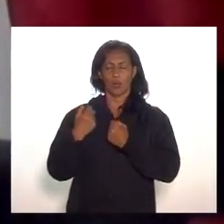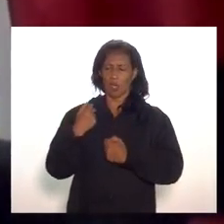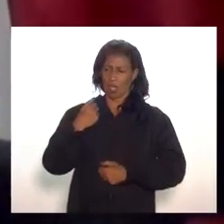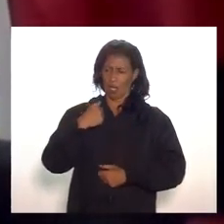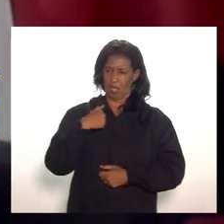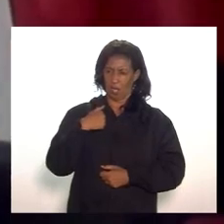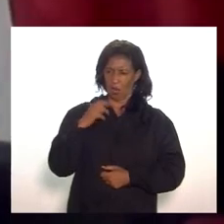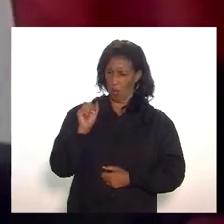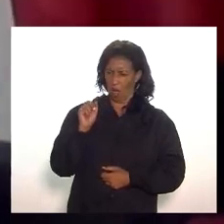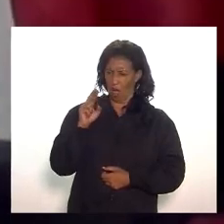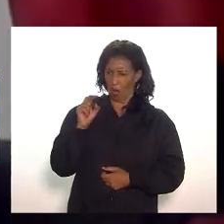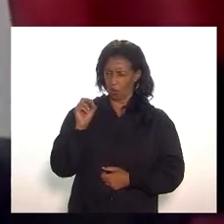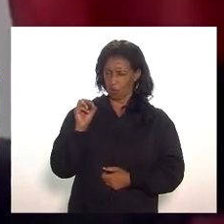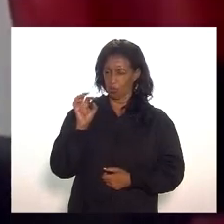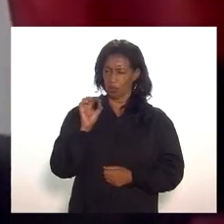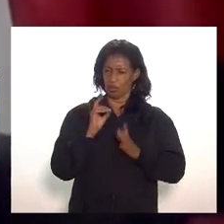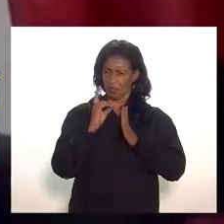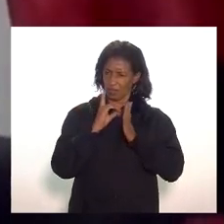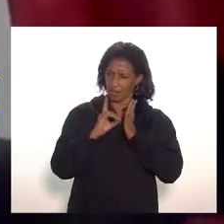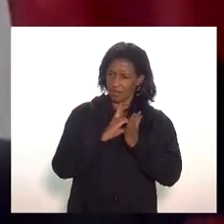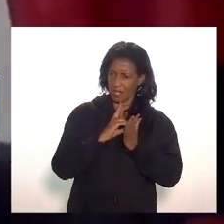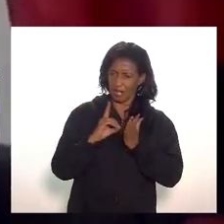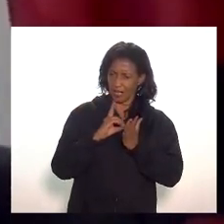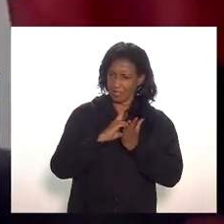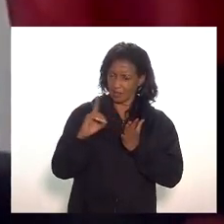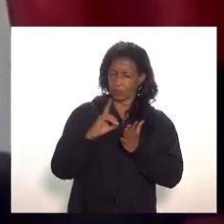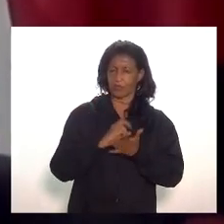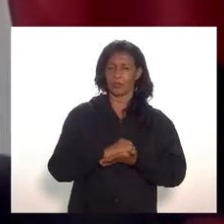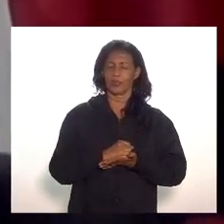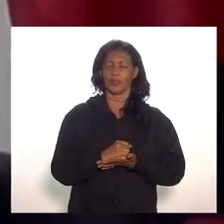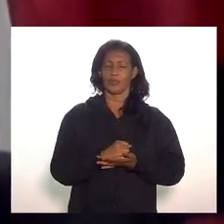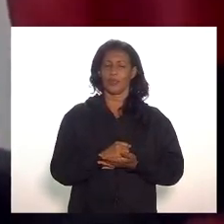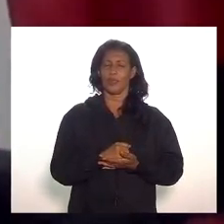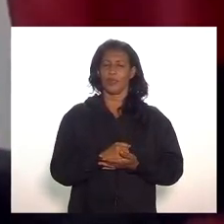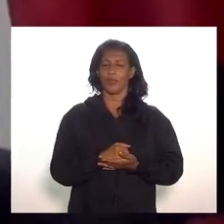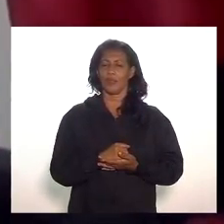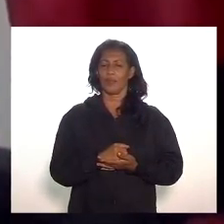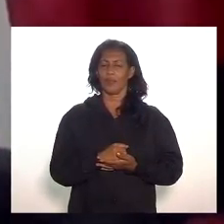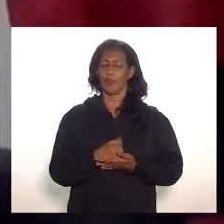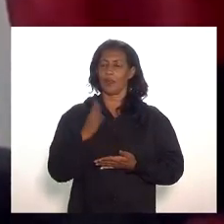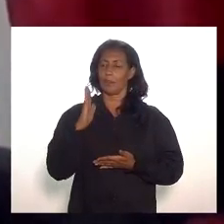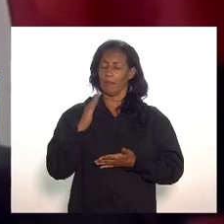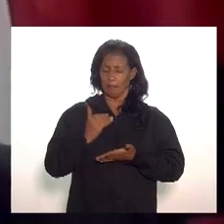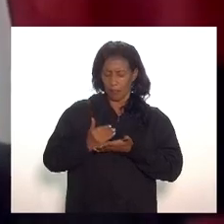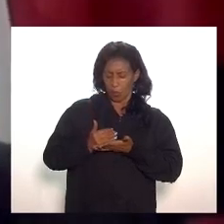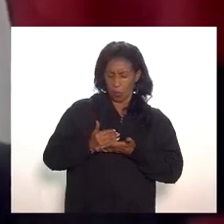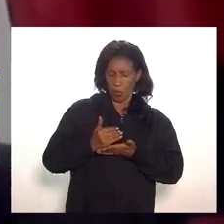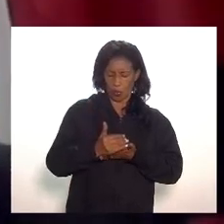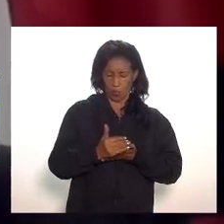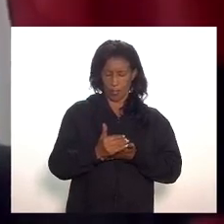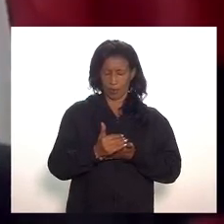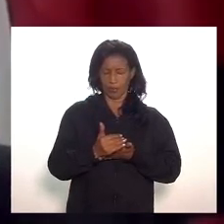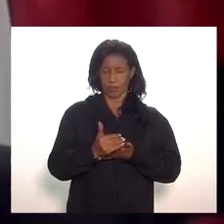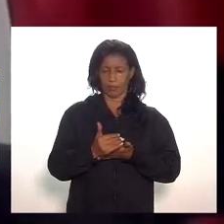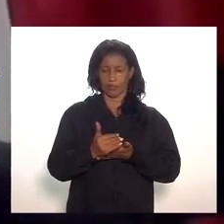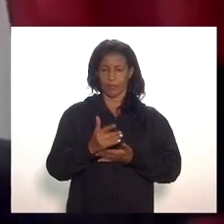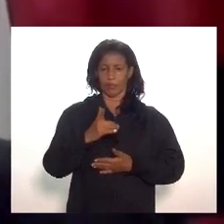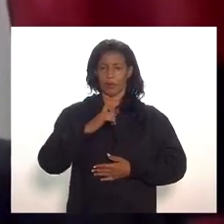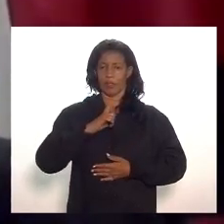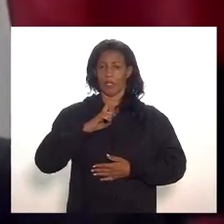da autodeclaração. Mas é importante sempre registrar que a autodeclaração parte do princípio de que existe